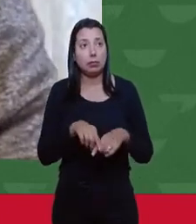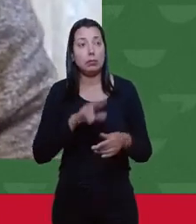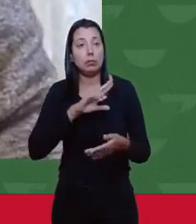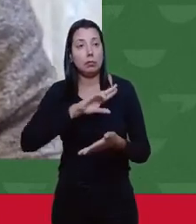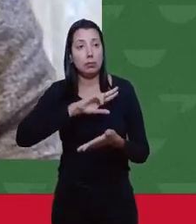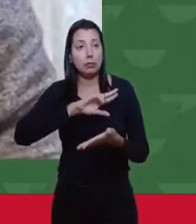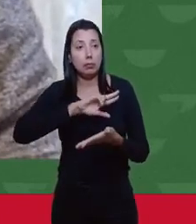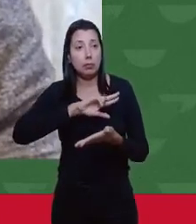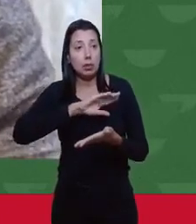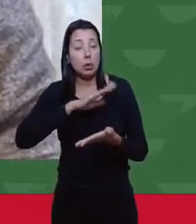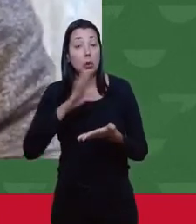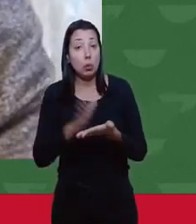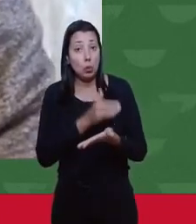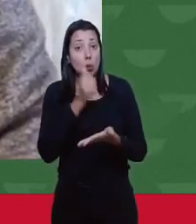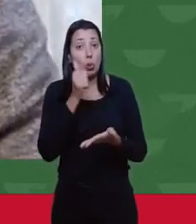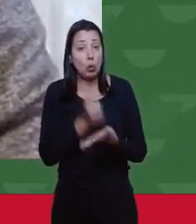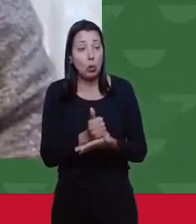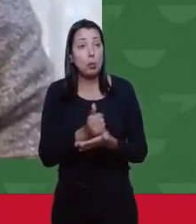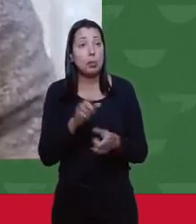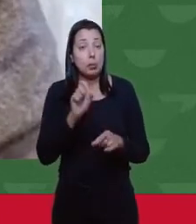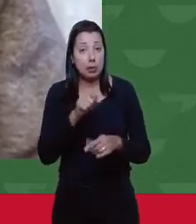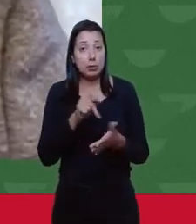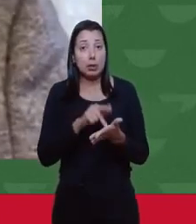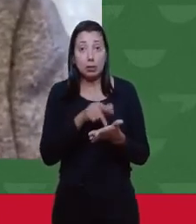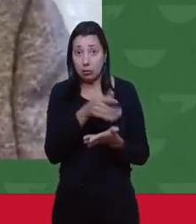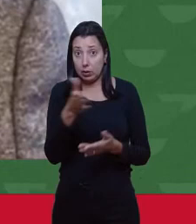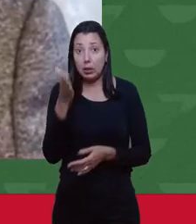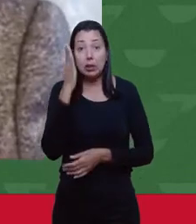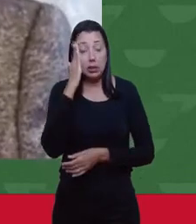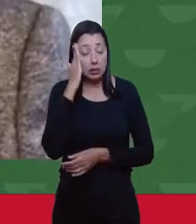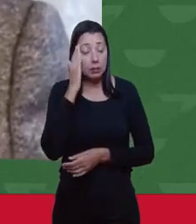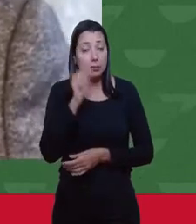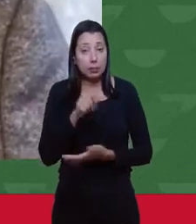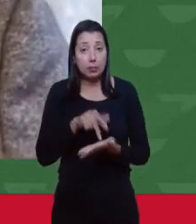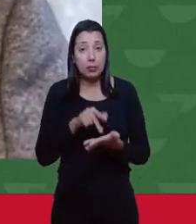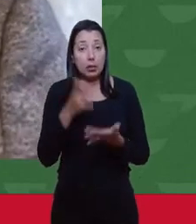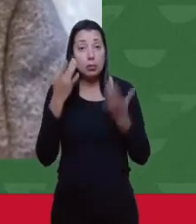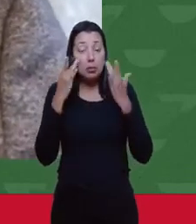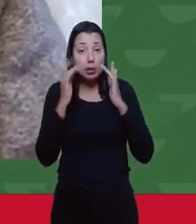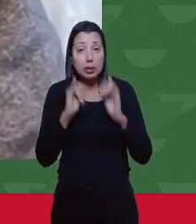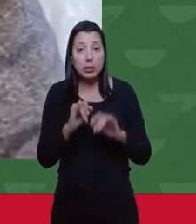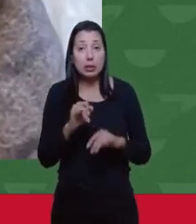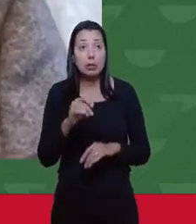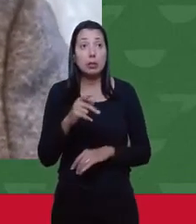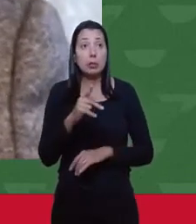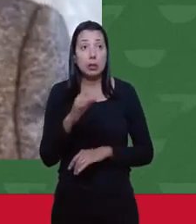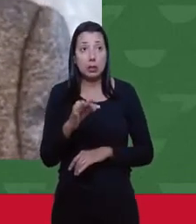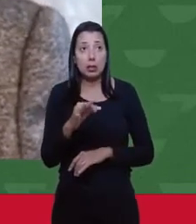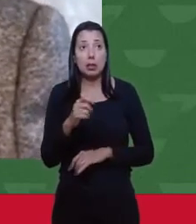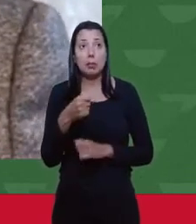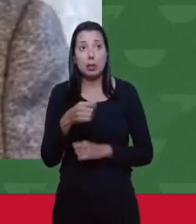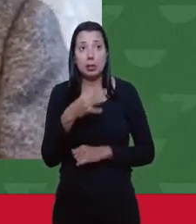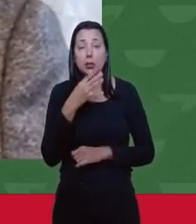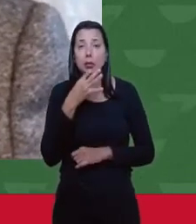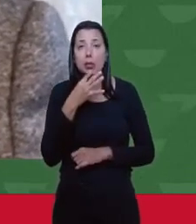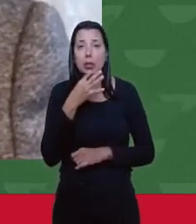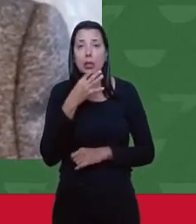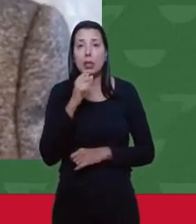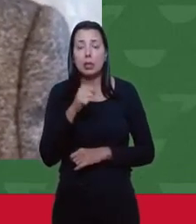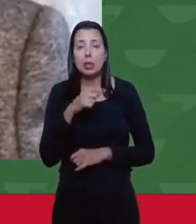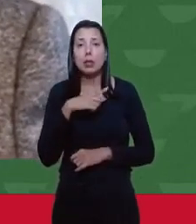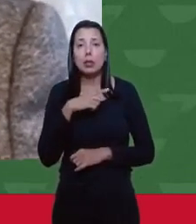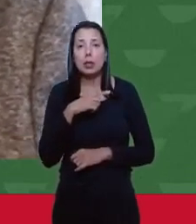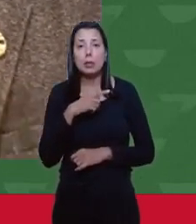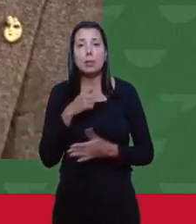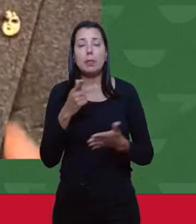Dilma, um golpe muito misógino, você sabe disso, né? Não sei se o PT reconhece isso, mas deveria reconhecer. Há muito de misoginia